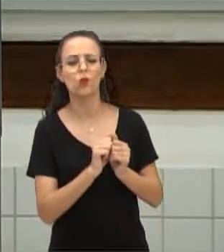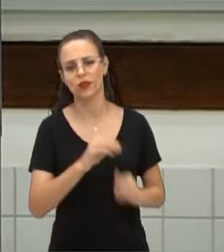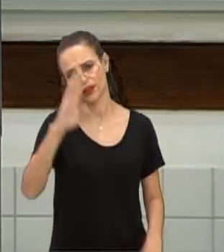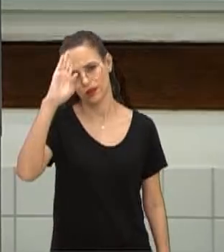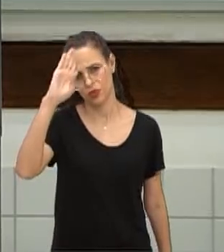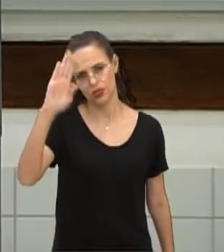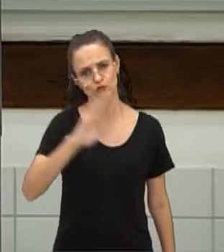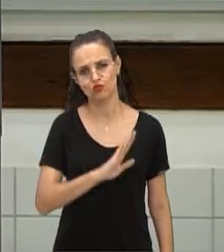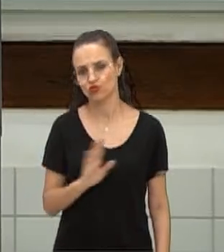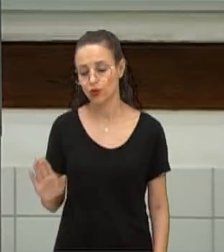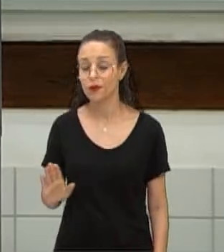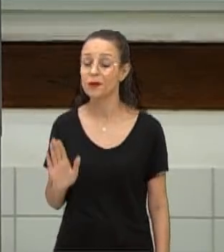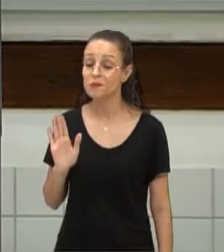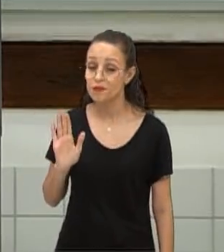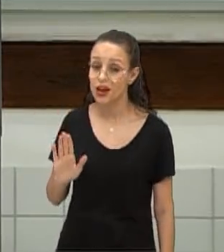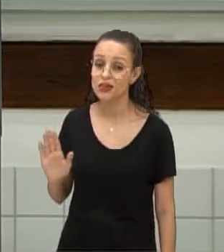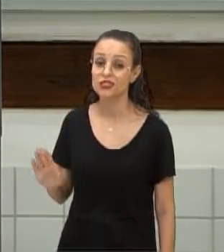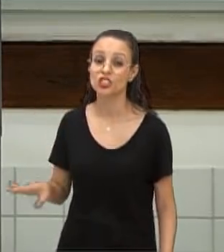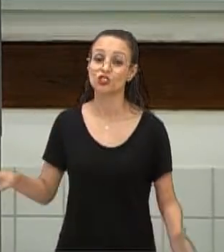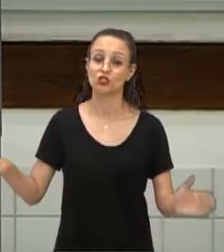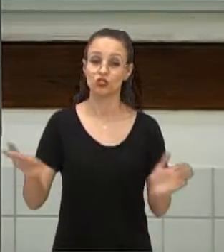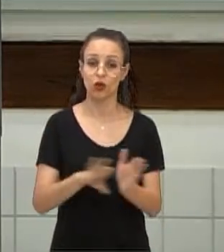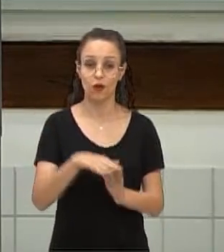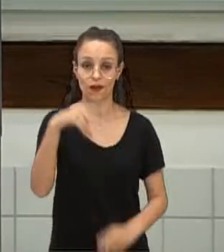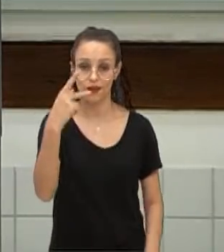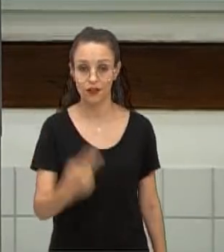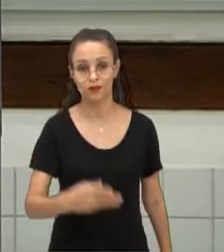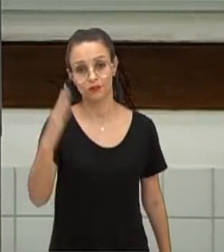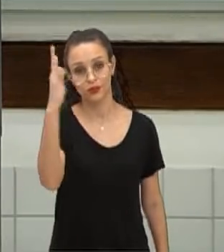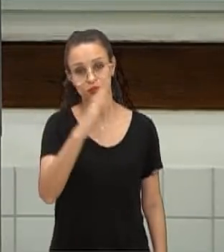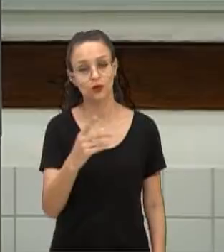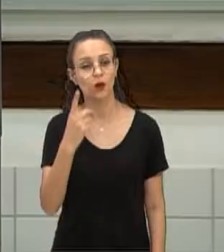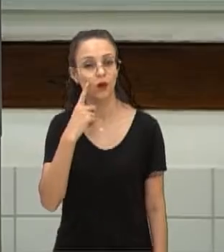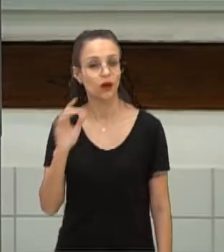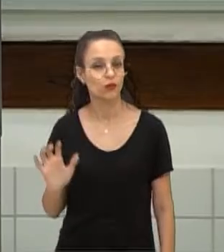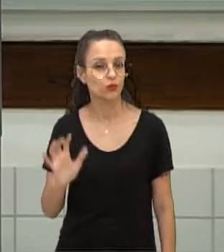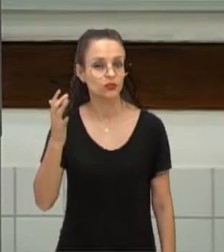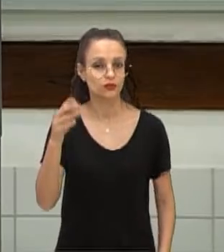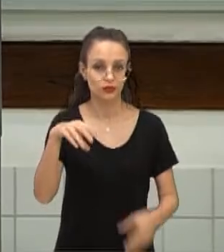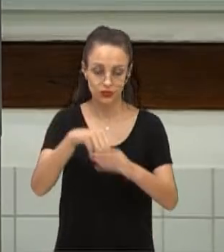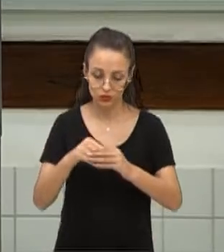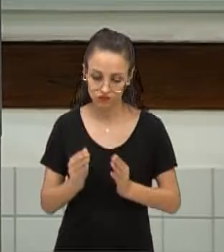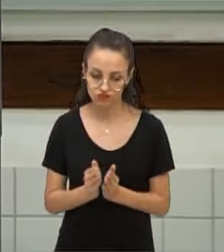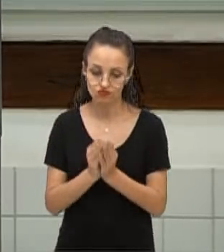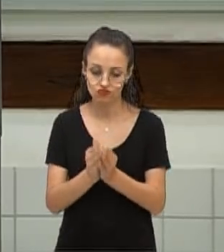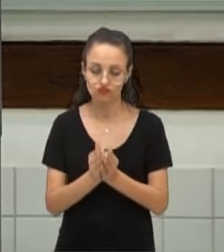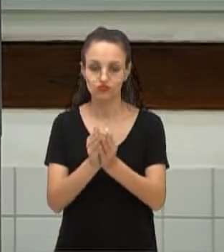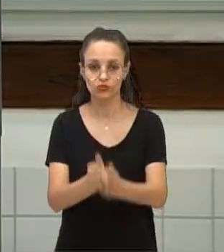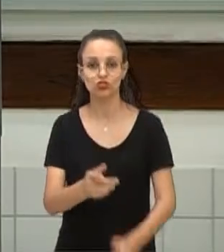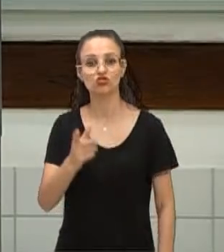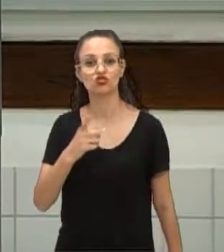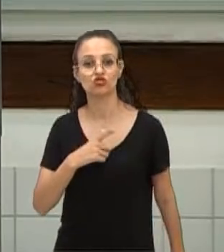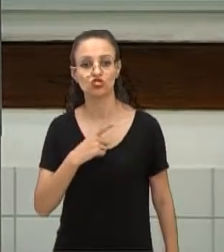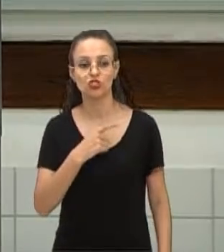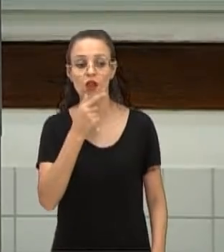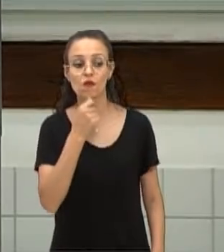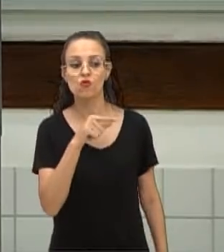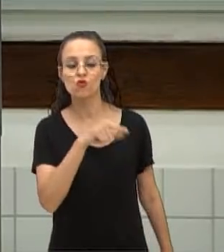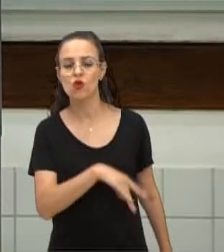beleza? Só que quando eles chegaram no Brasil, olha o que aconteceu. Dentro desse navio tinha um naturalista